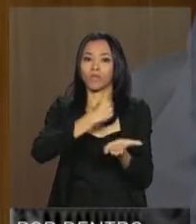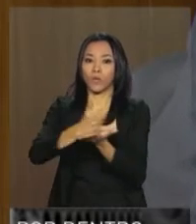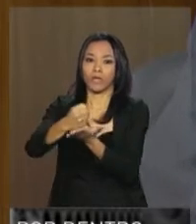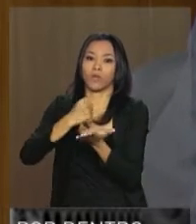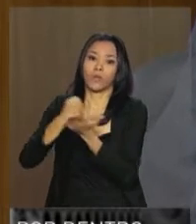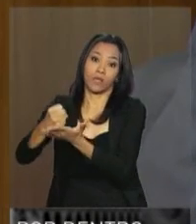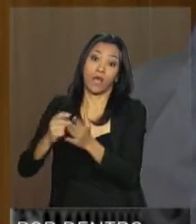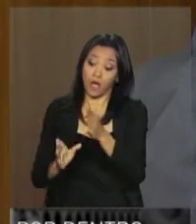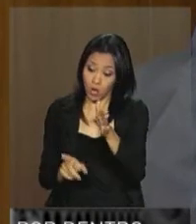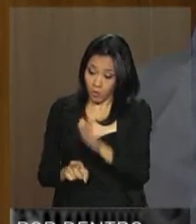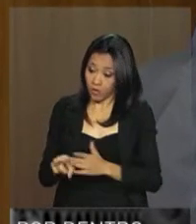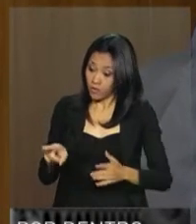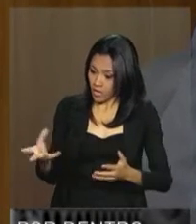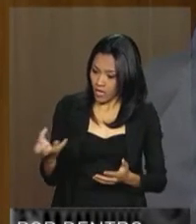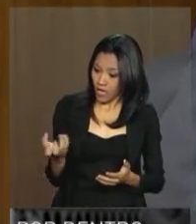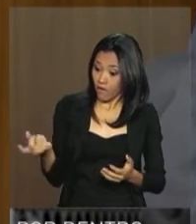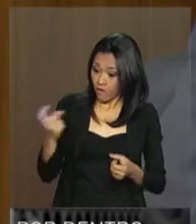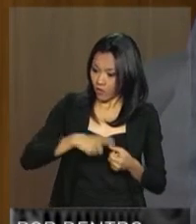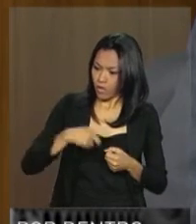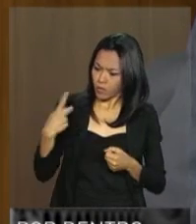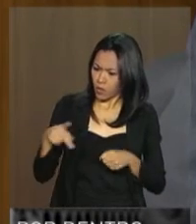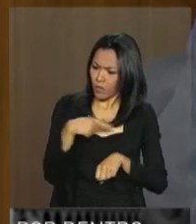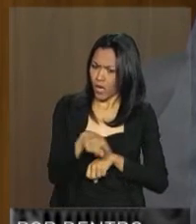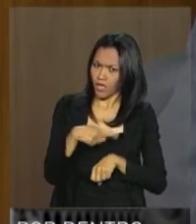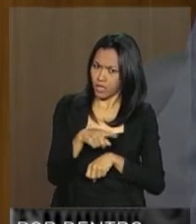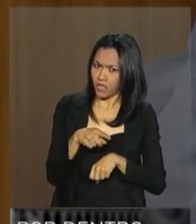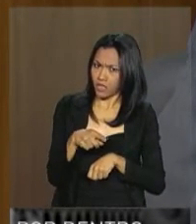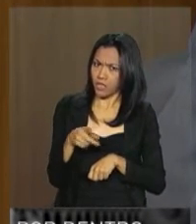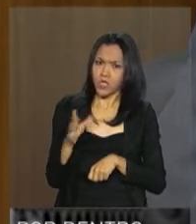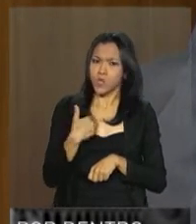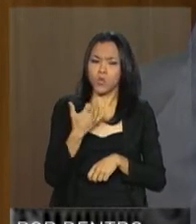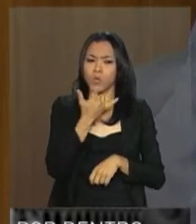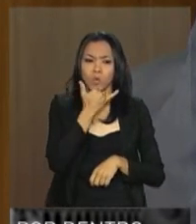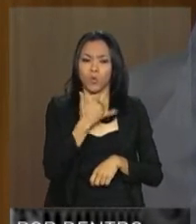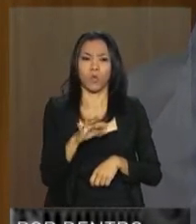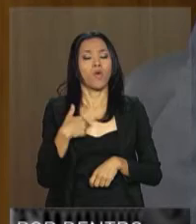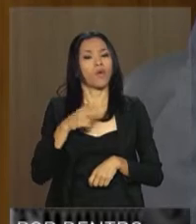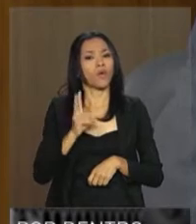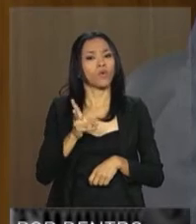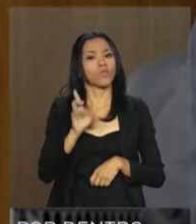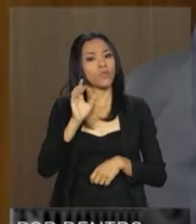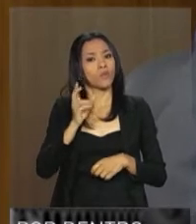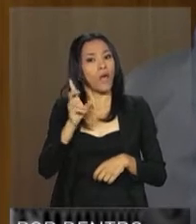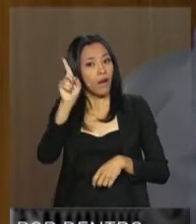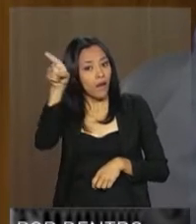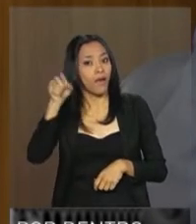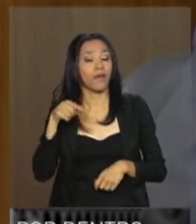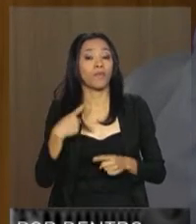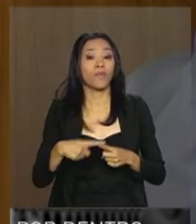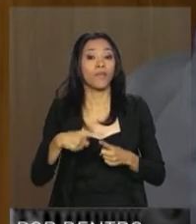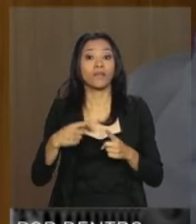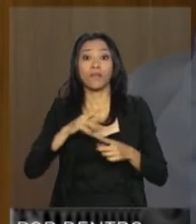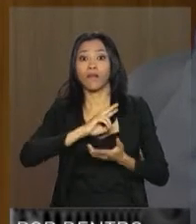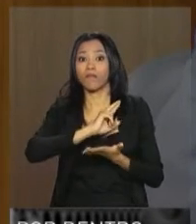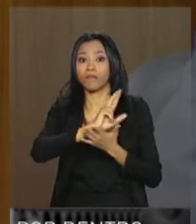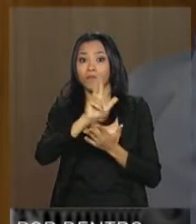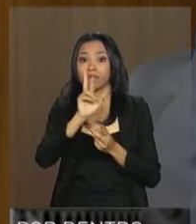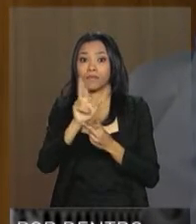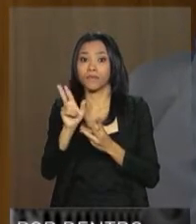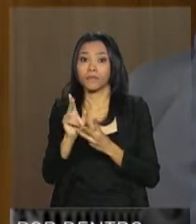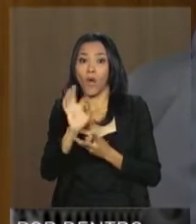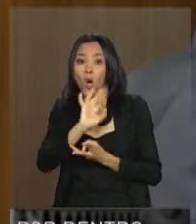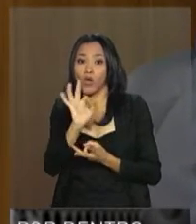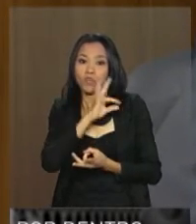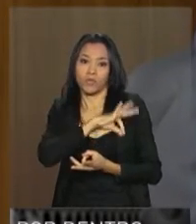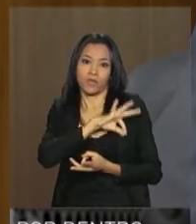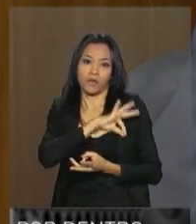pra ele mas quer voltar para o seu país de origem ele disse que não ele quer continuar lá porque ele tem uma excelente remuneração inclusive